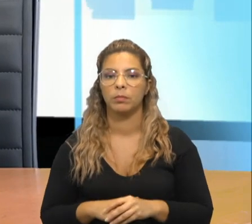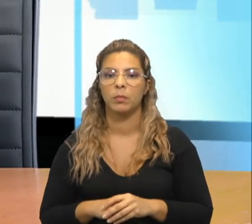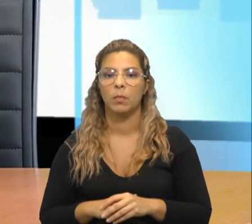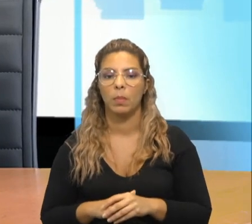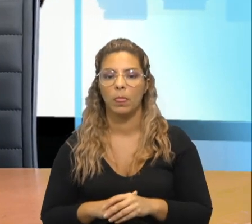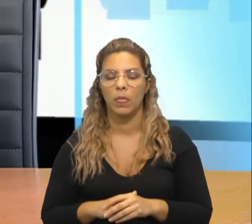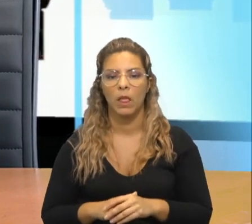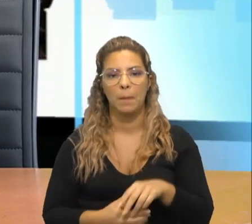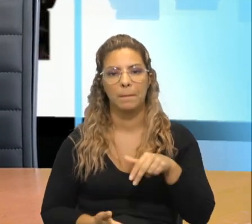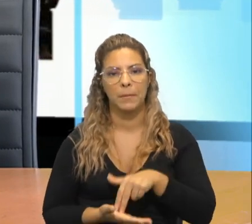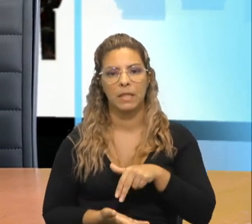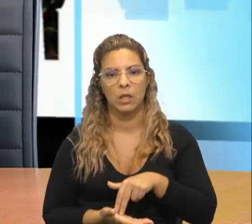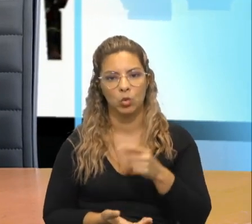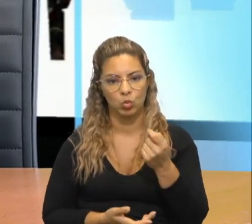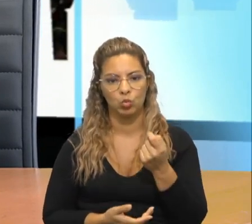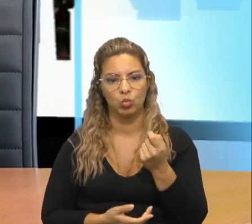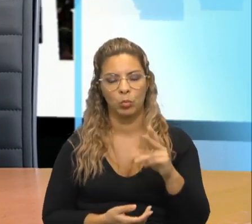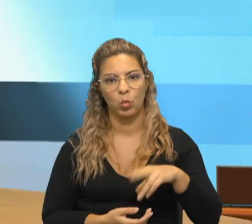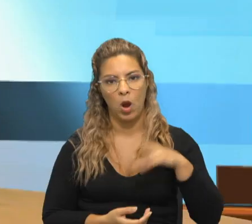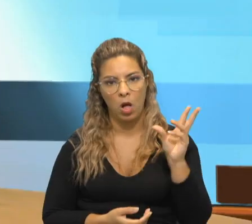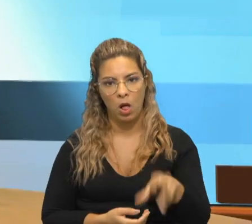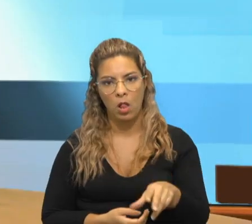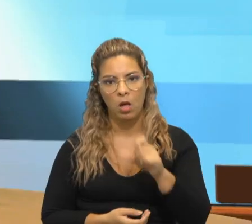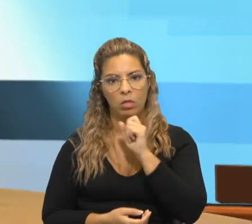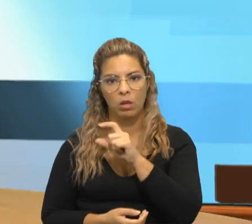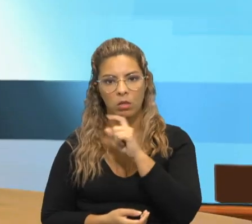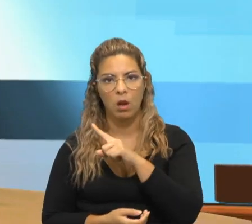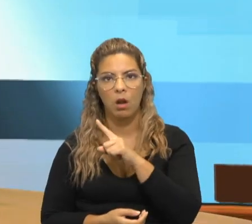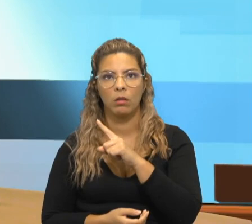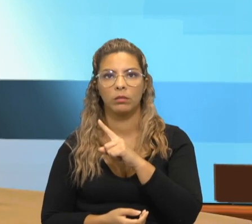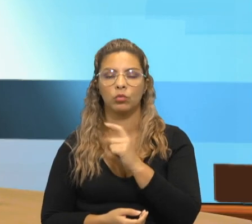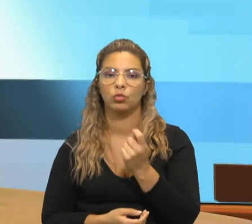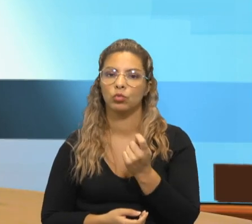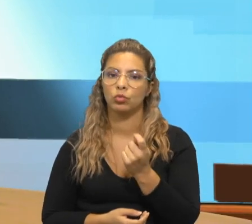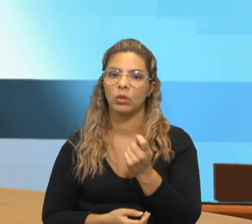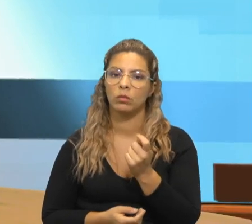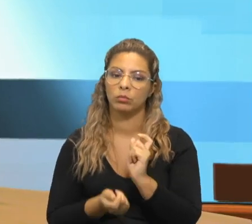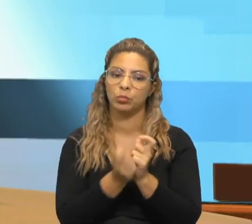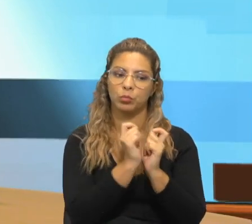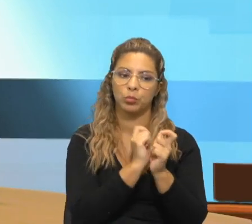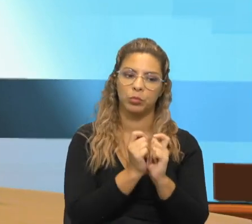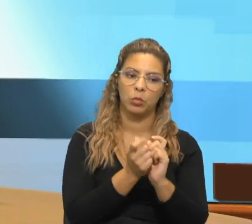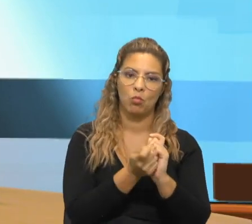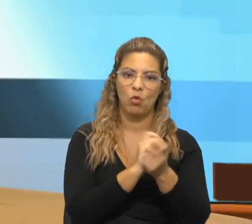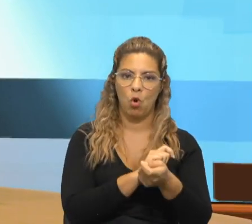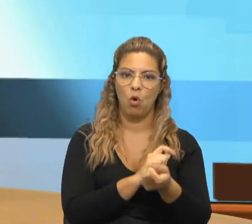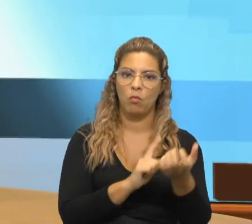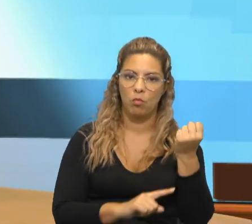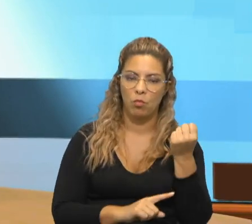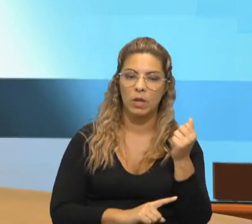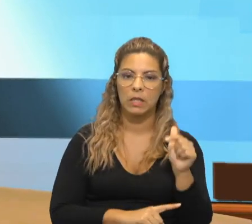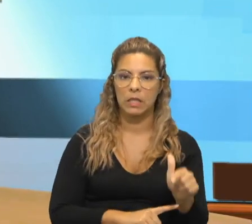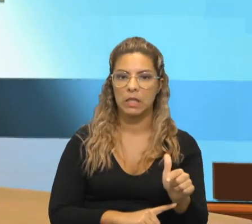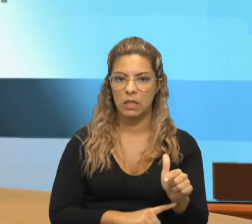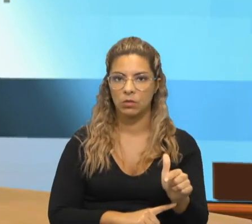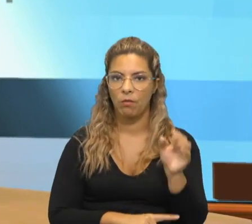Uma presença em Portugal que se pode ligar também ao mundo lusófono, até por essa reorganização em que